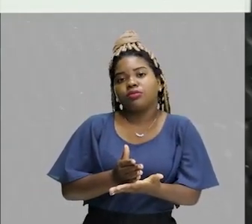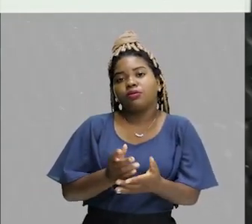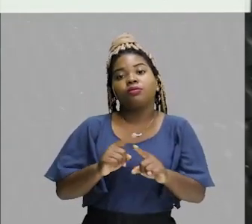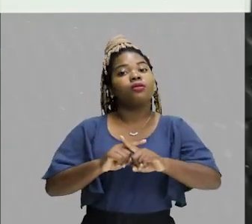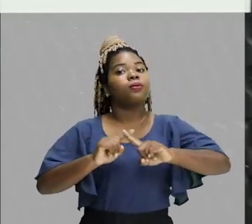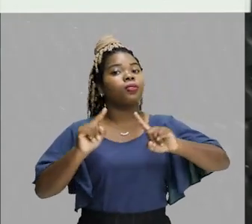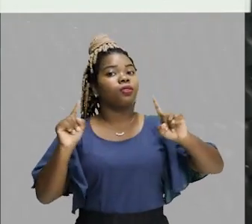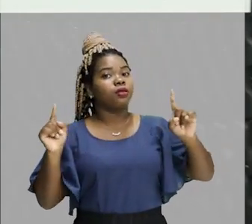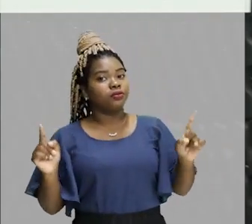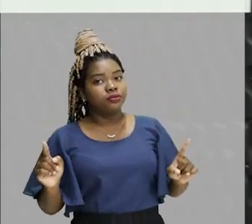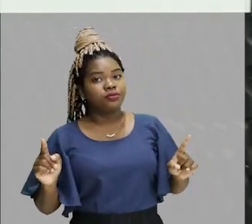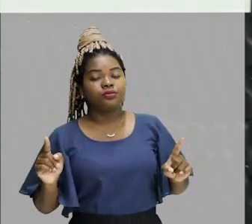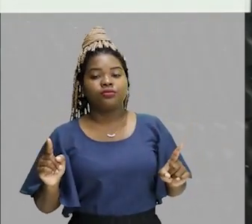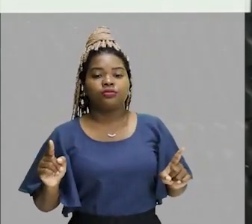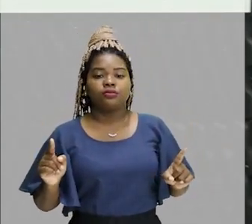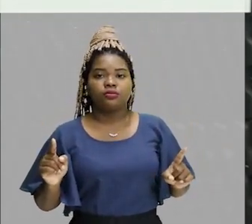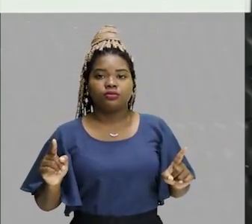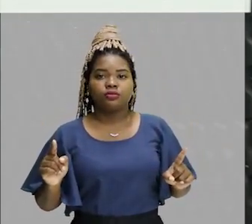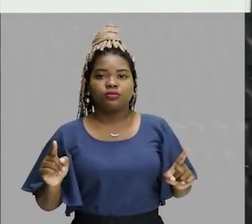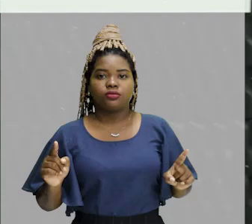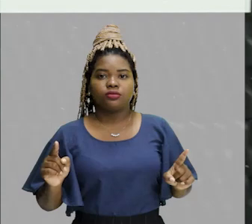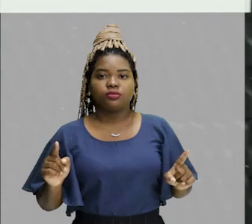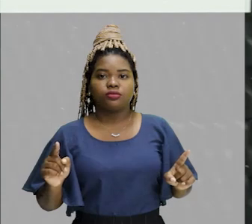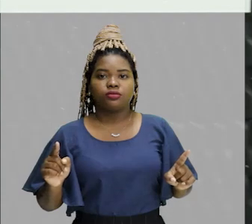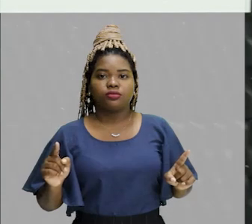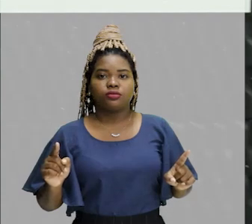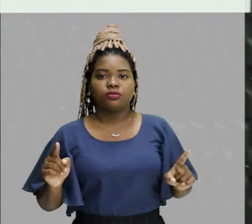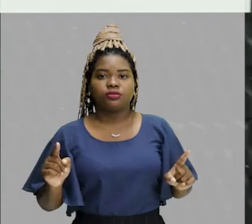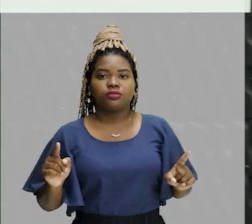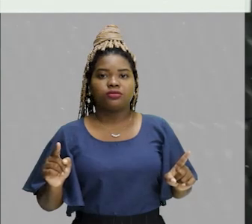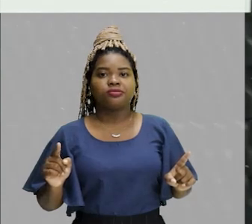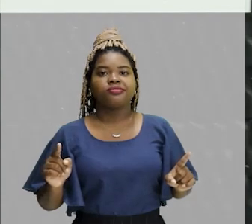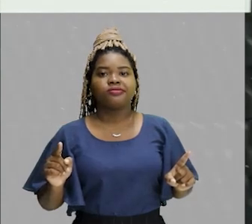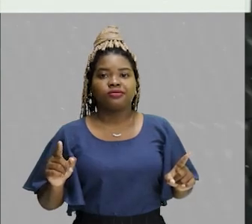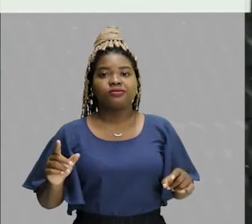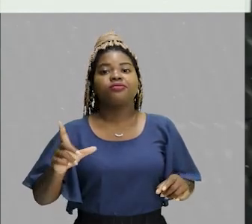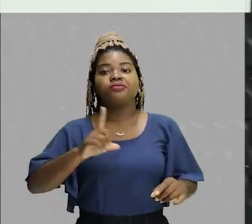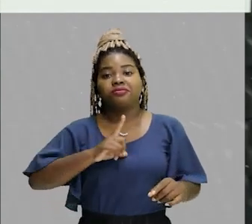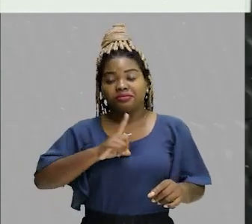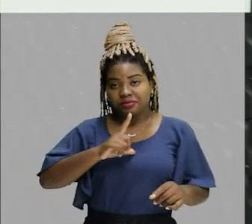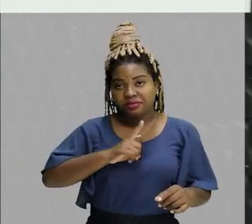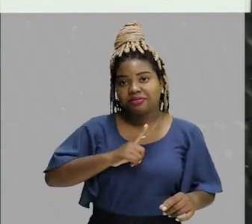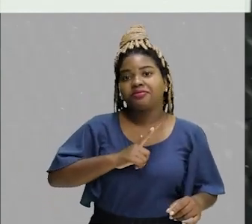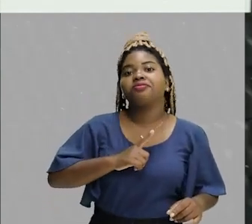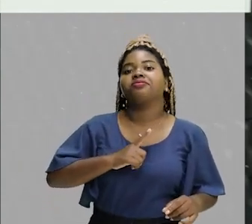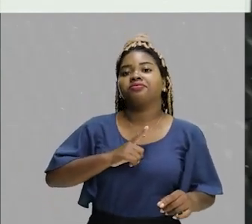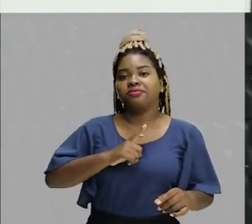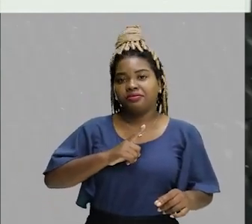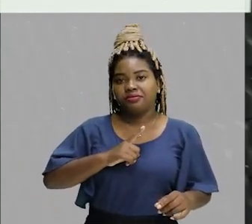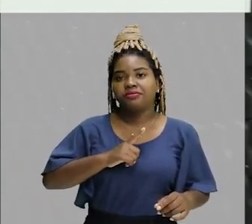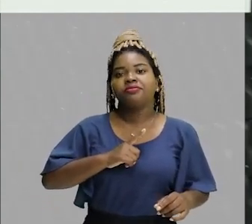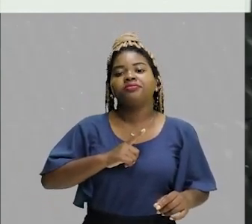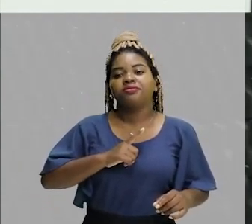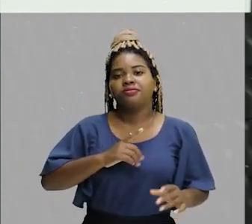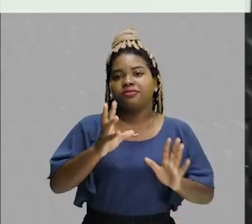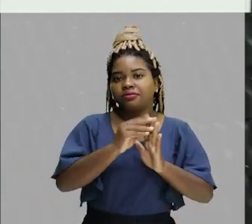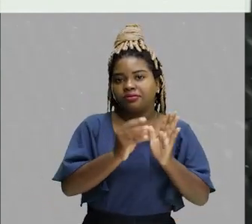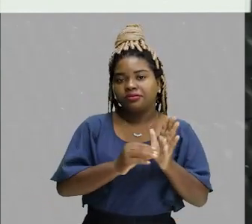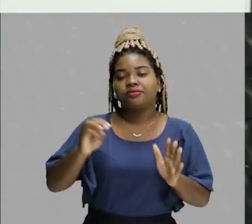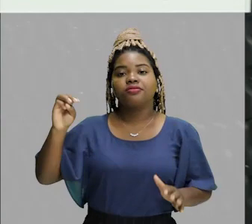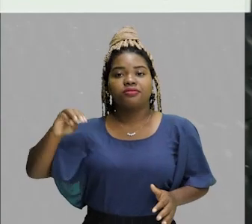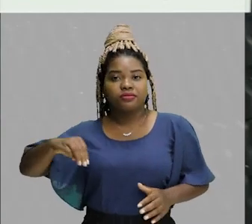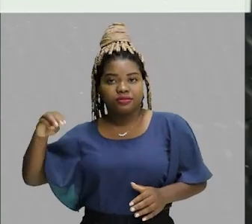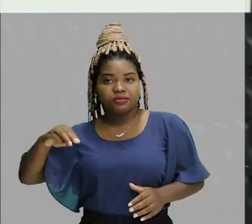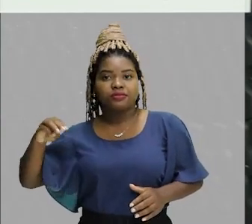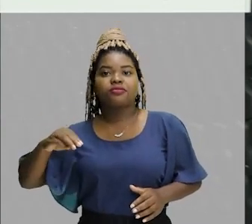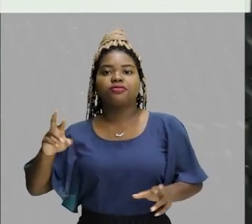mas grande parte dela, né, sua maioria em si, sempre está associada à demonstração